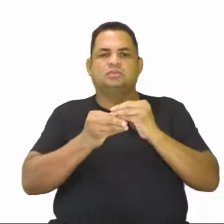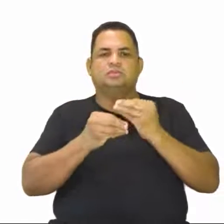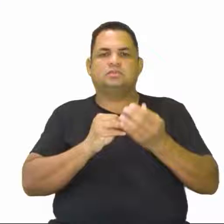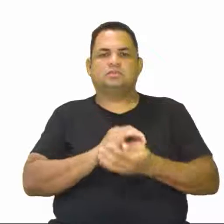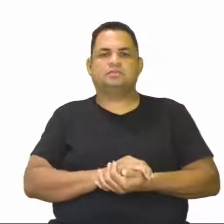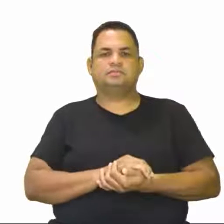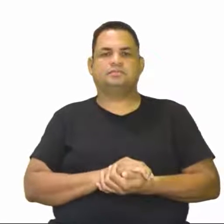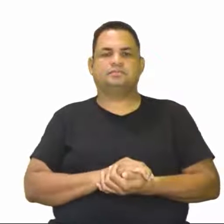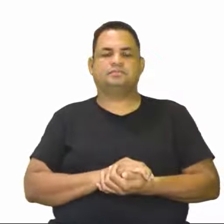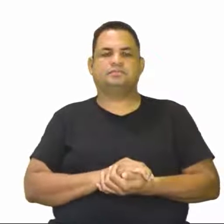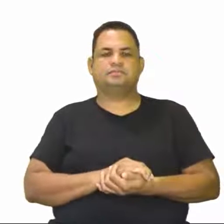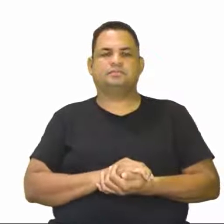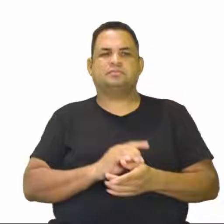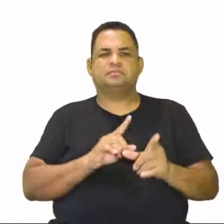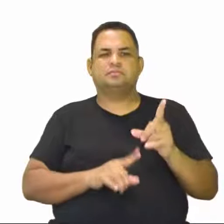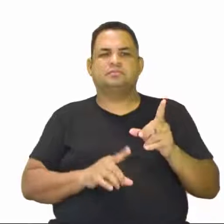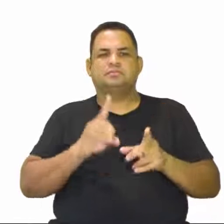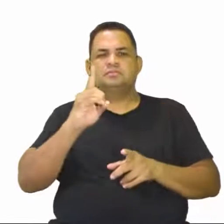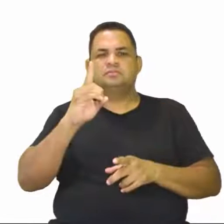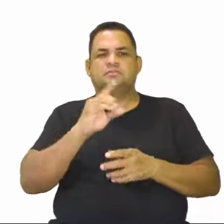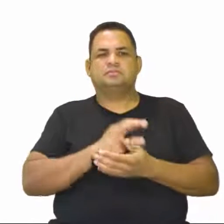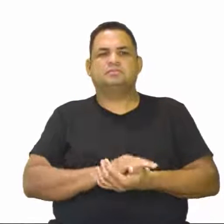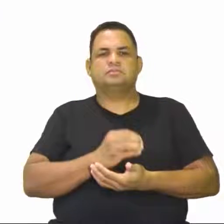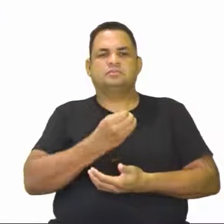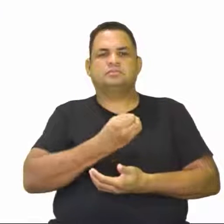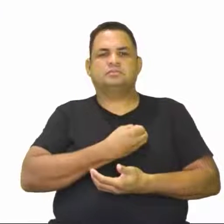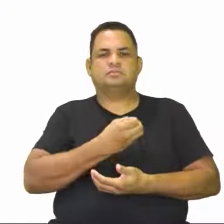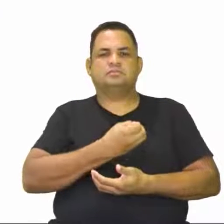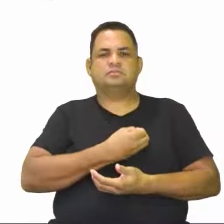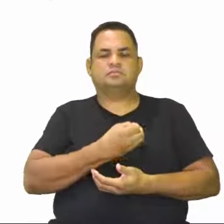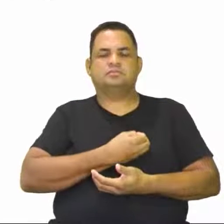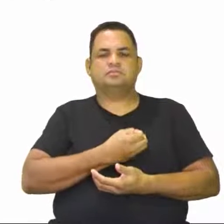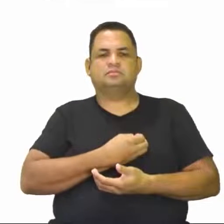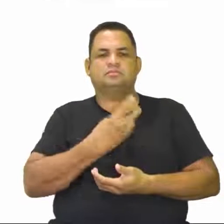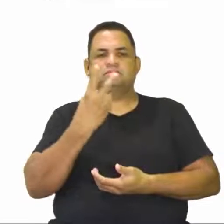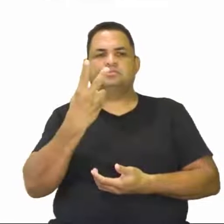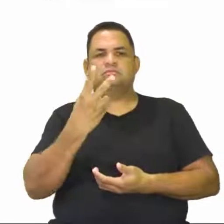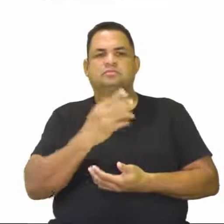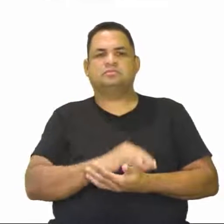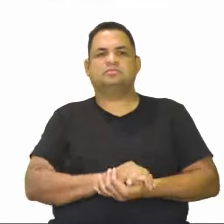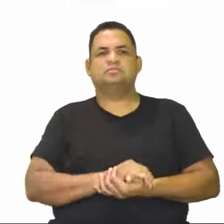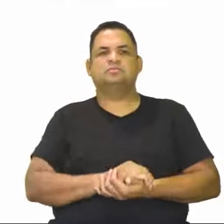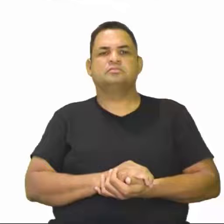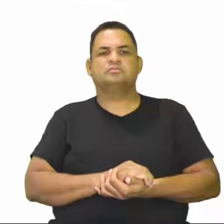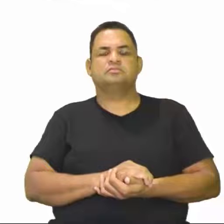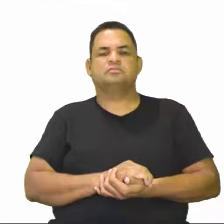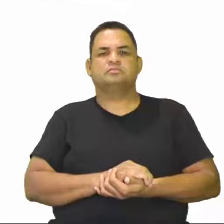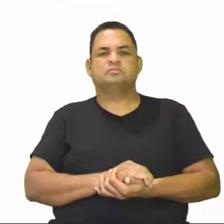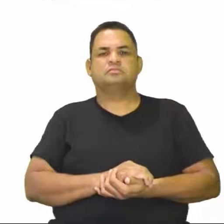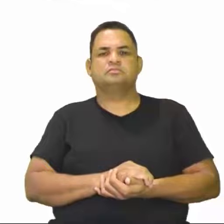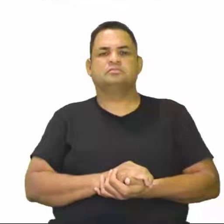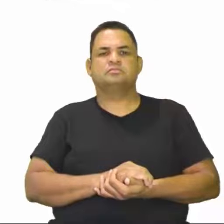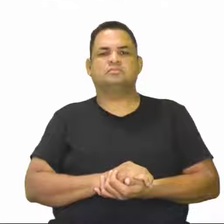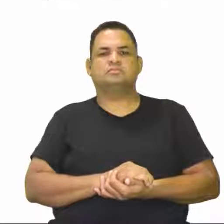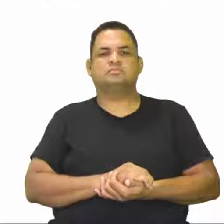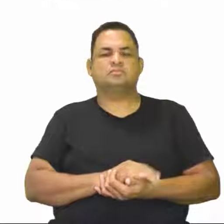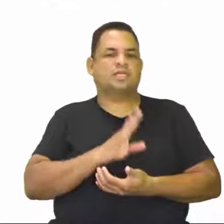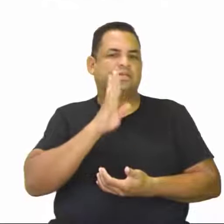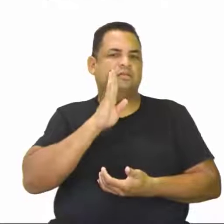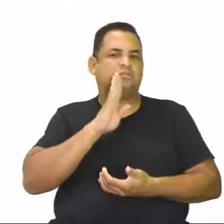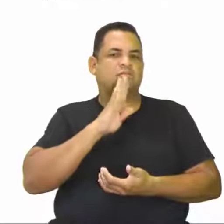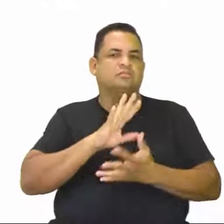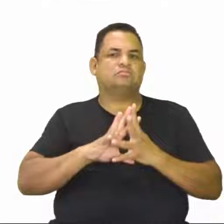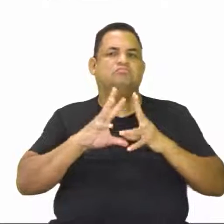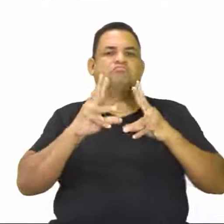vimos que a alternativa correta é a letra D, vamos para a nossa questão de número 2. E essa questão aqui ela é bem legal, ela